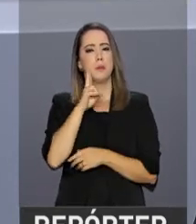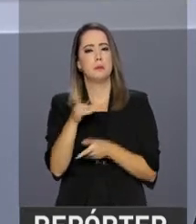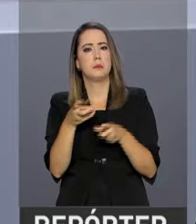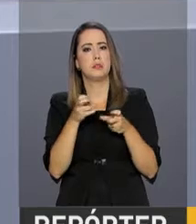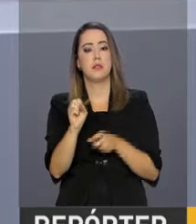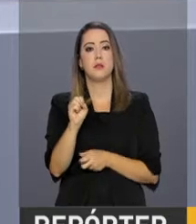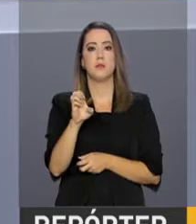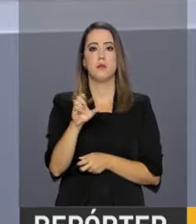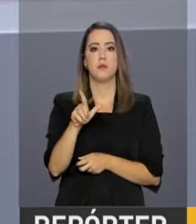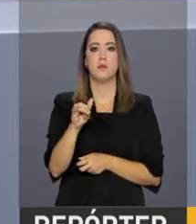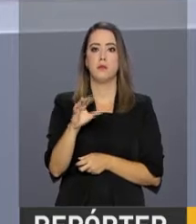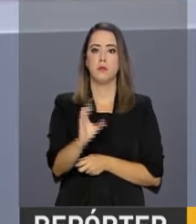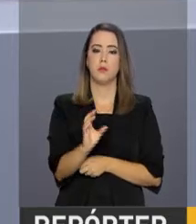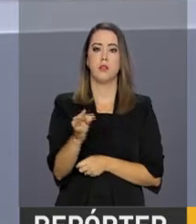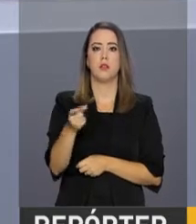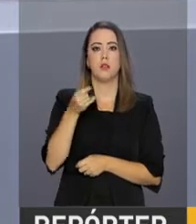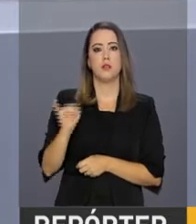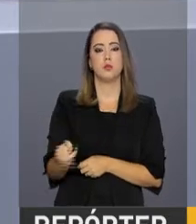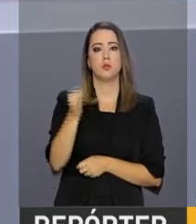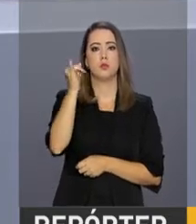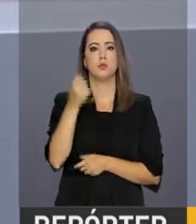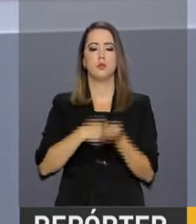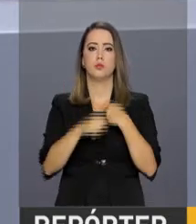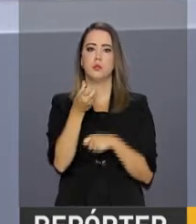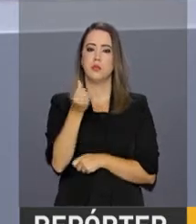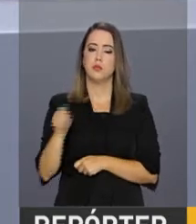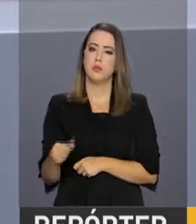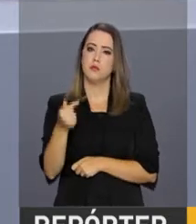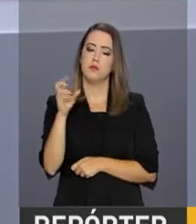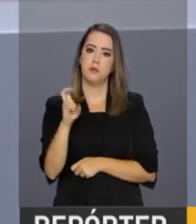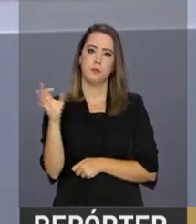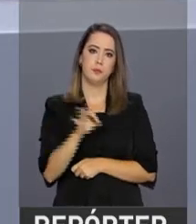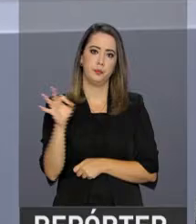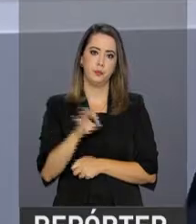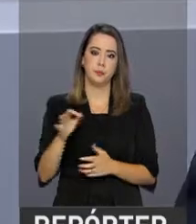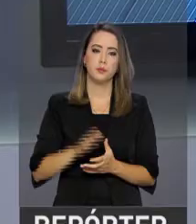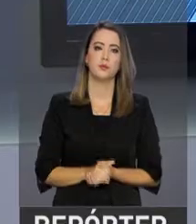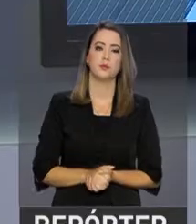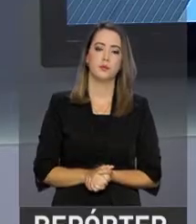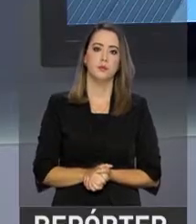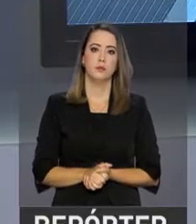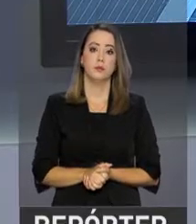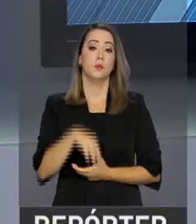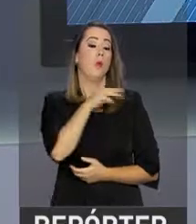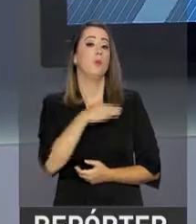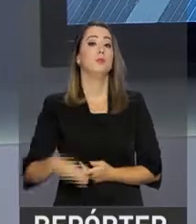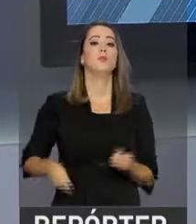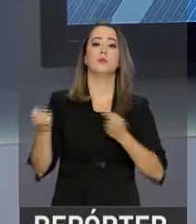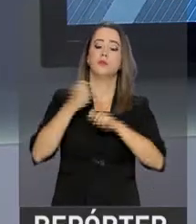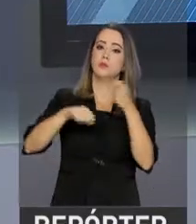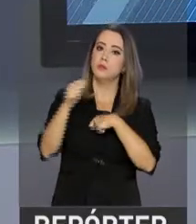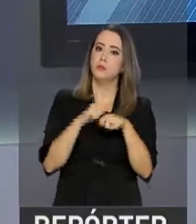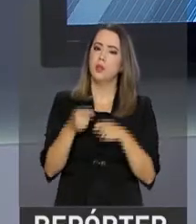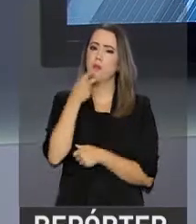a selic taxa básica de juros da economia de 6,75 por cento o ministro da fazenda e